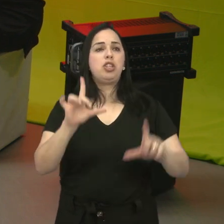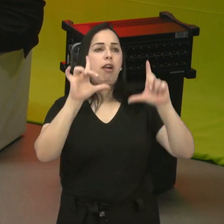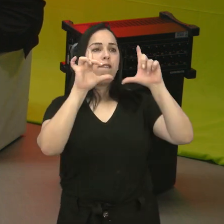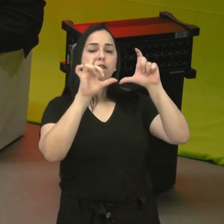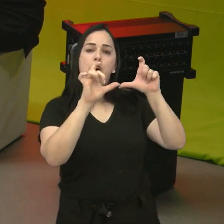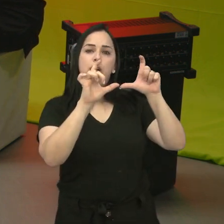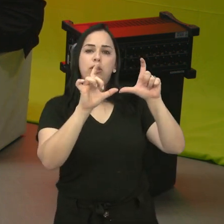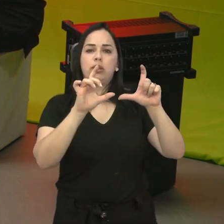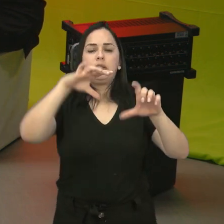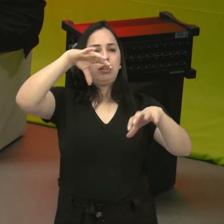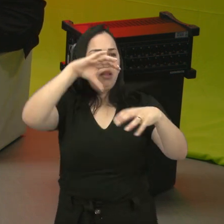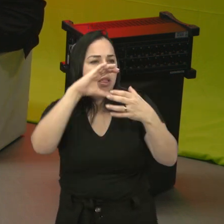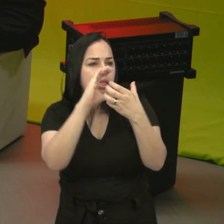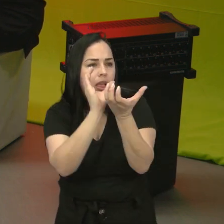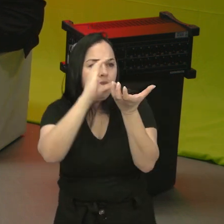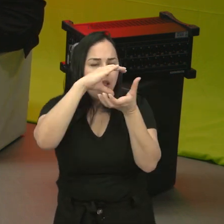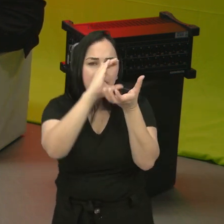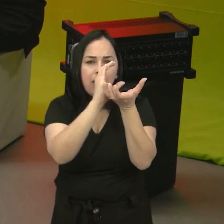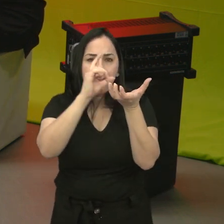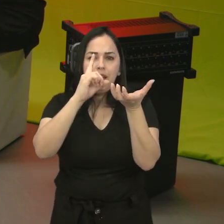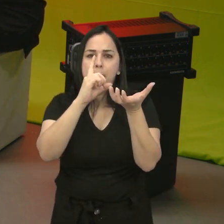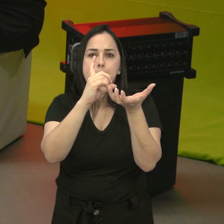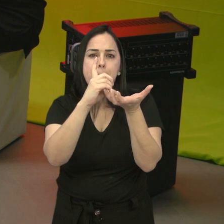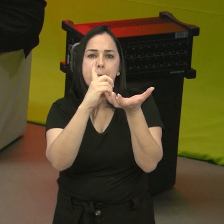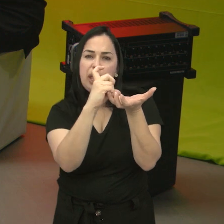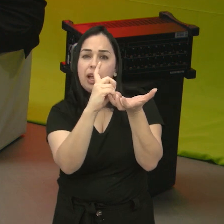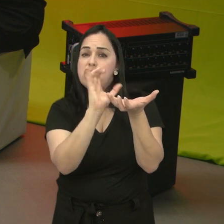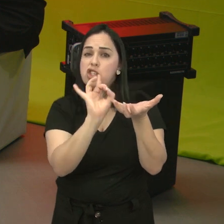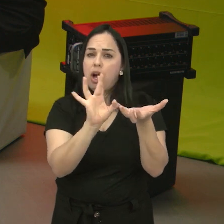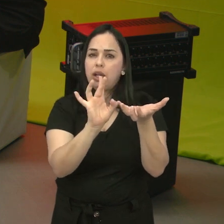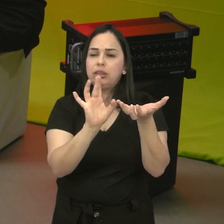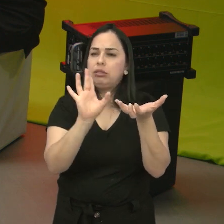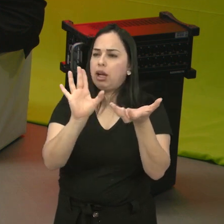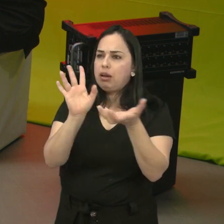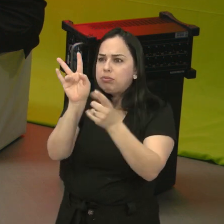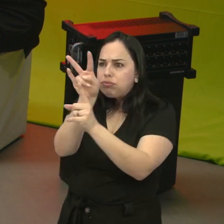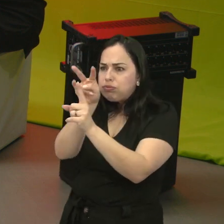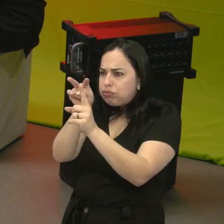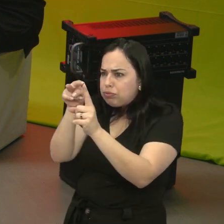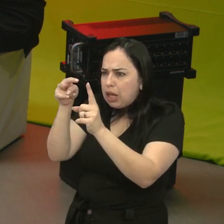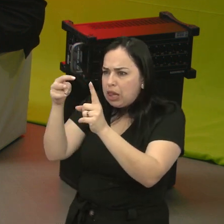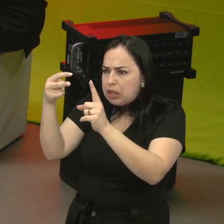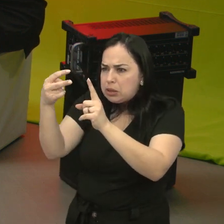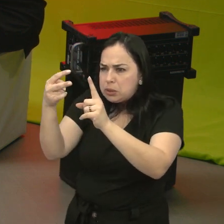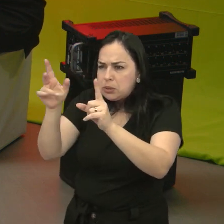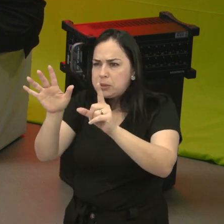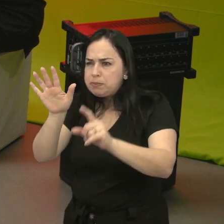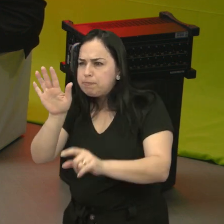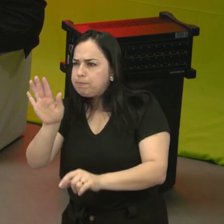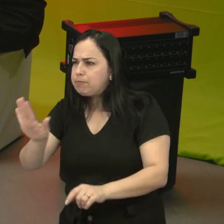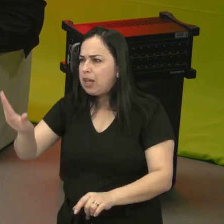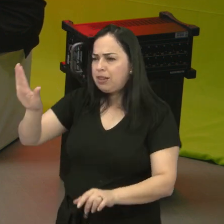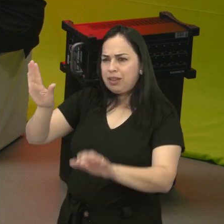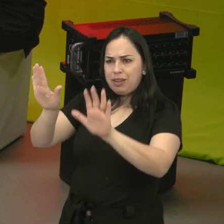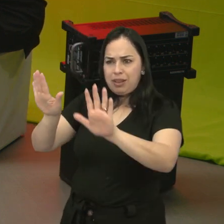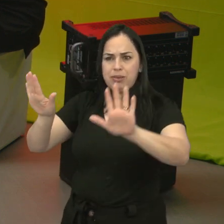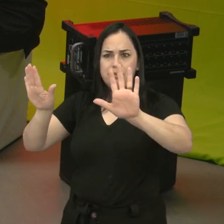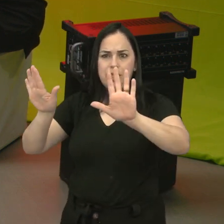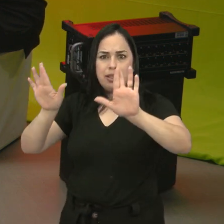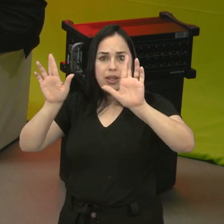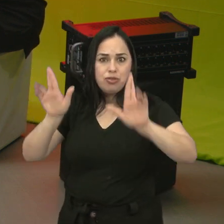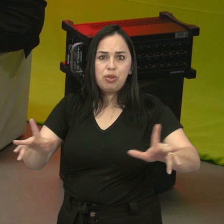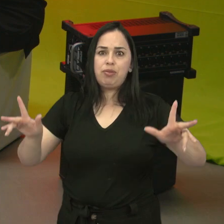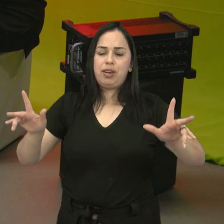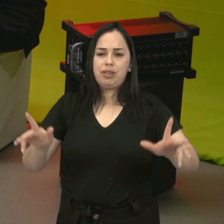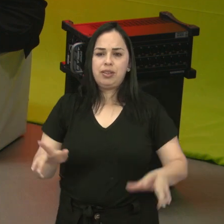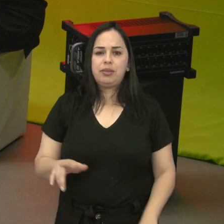uma foto, você vai lá, tem um equipamento, aperta um botão. Na verdade, não. É um olhar muito especial, né? Cada pessoa acaba tendo seu